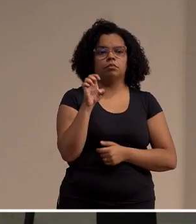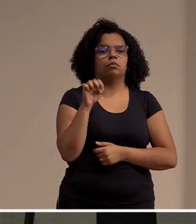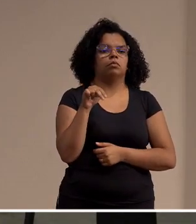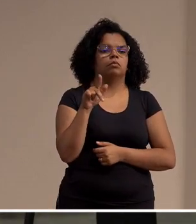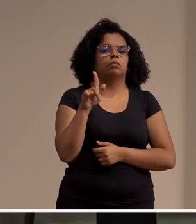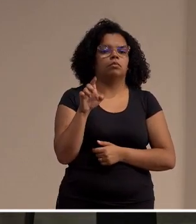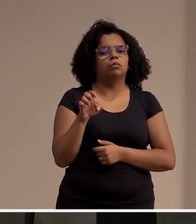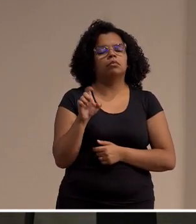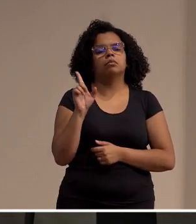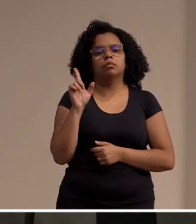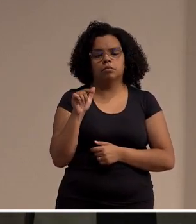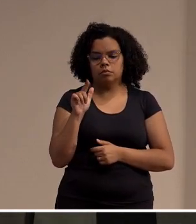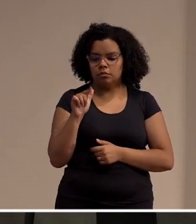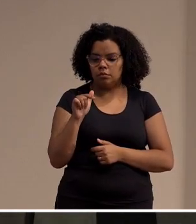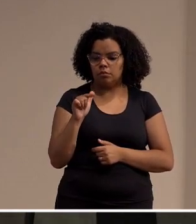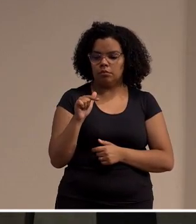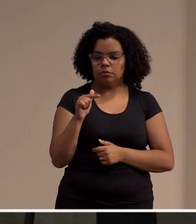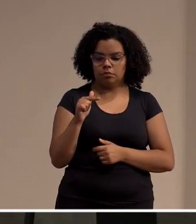nós latino-americanos.